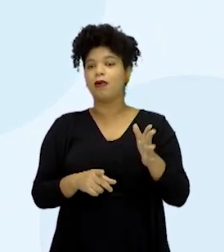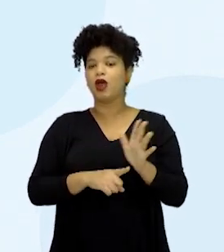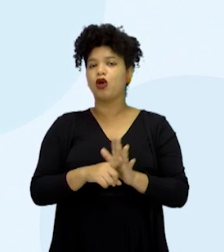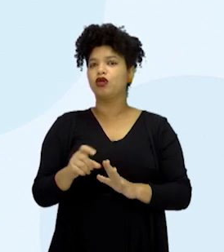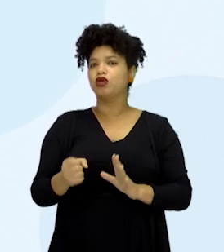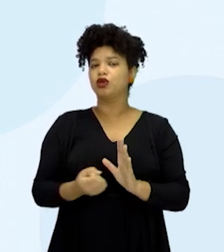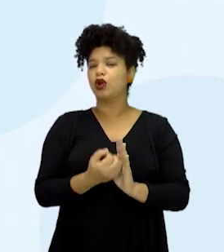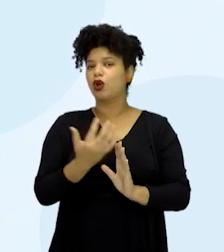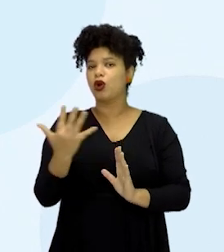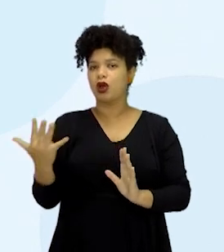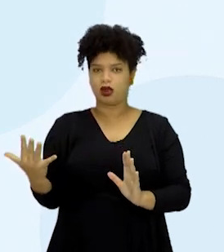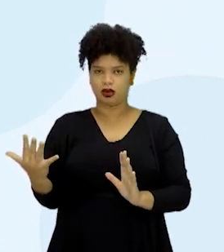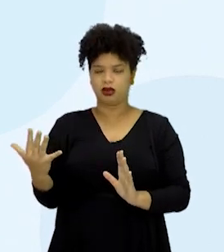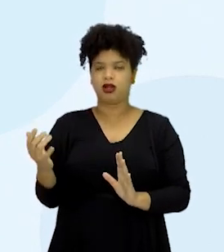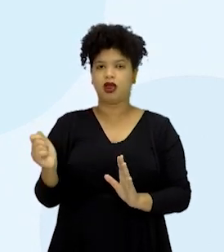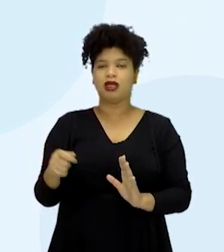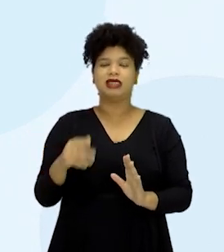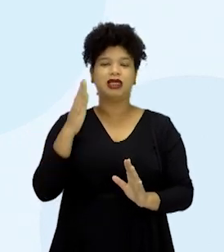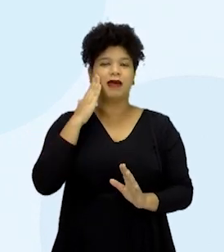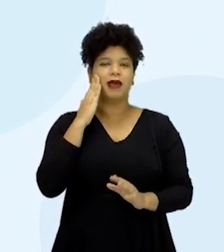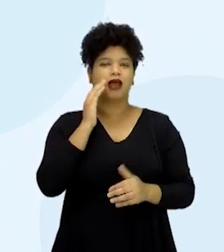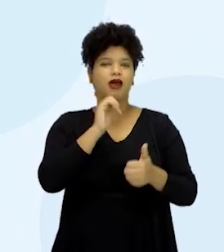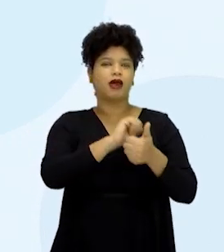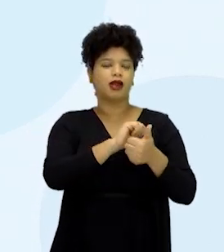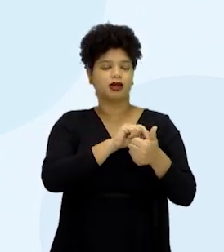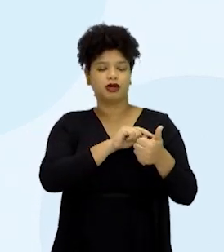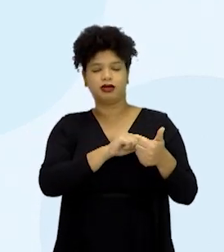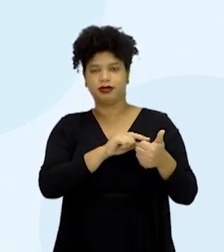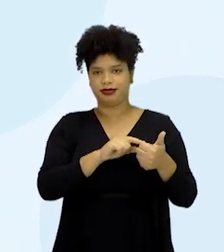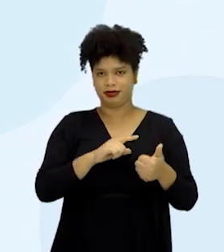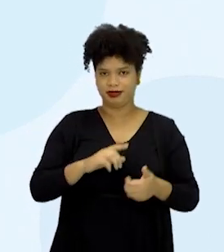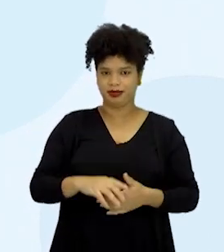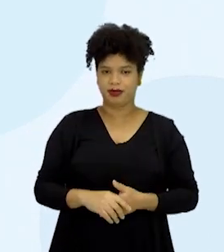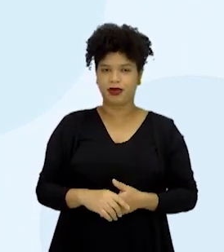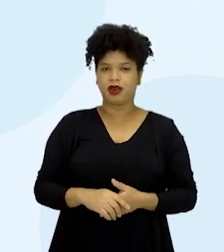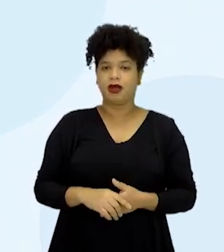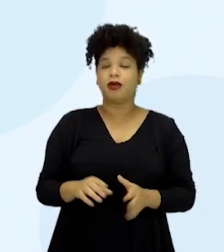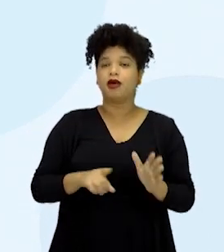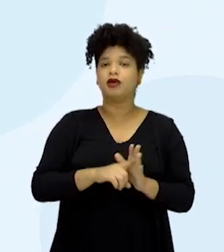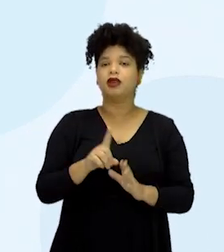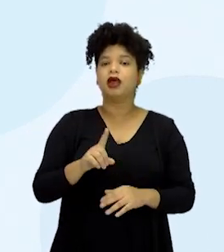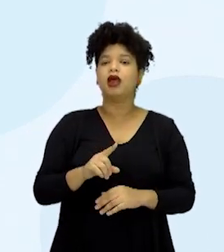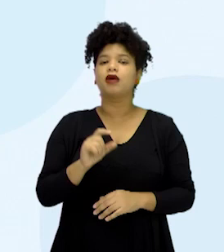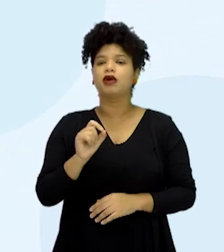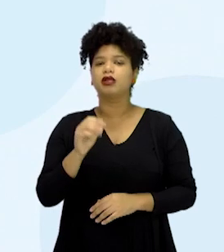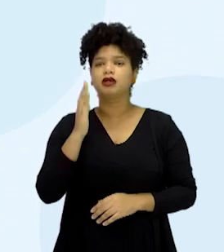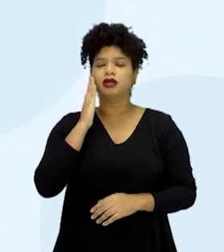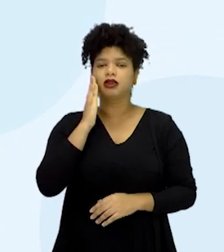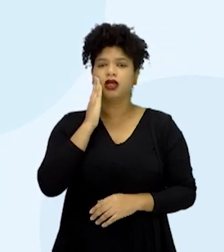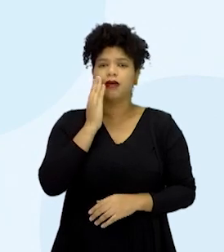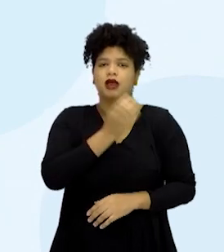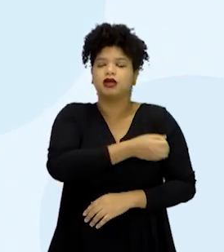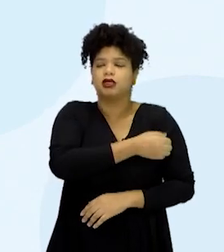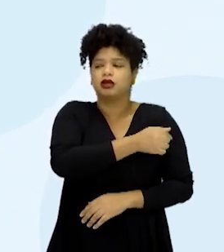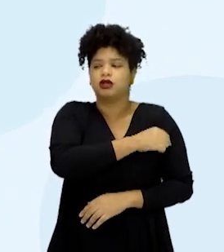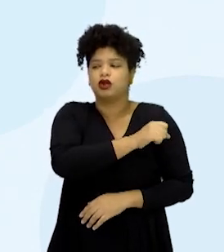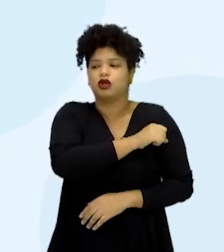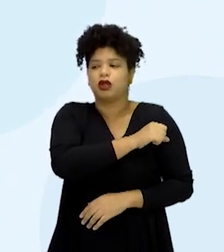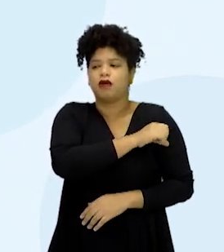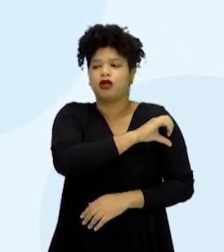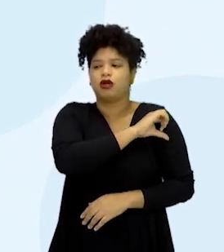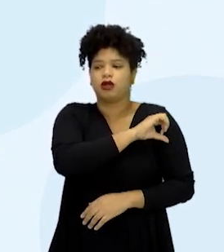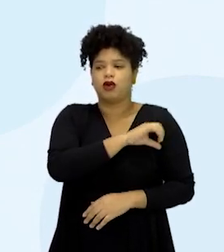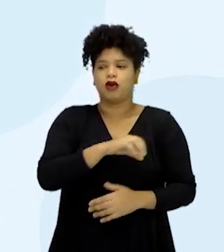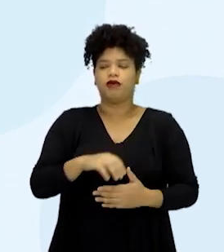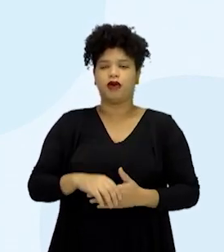qualitativas. Então, o que gerou esse primeiro gráfico foi uma pergunta de que série você é. E aí, fazendo uma breve análise desse